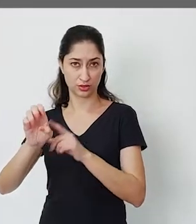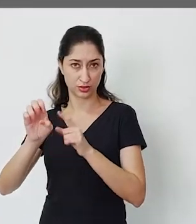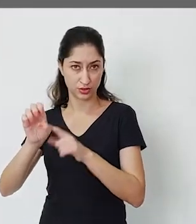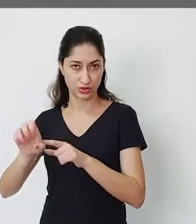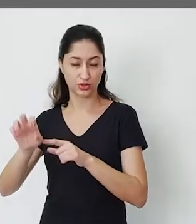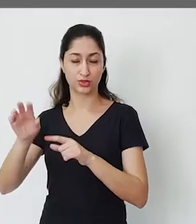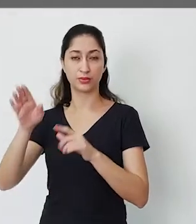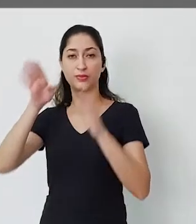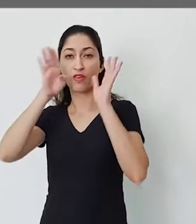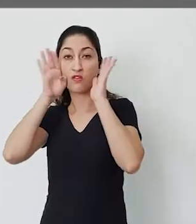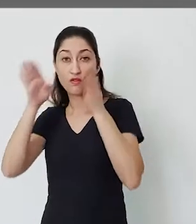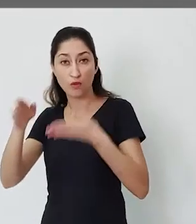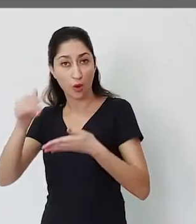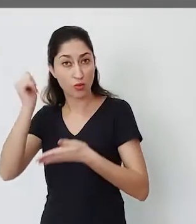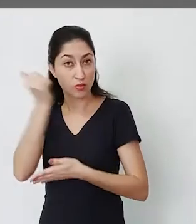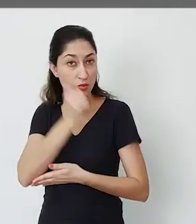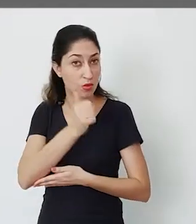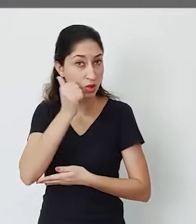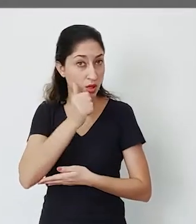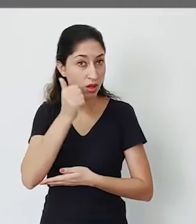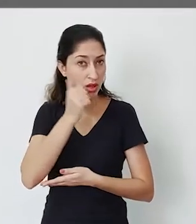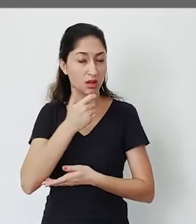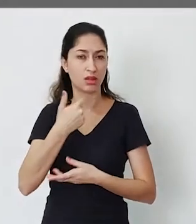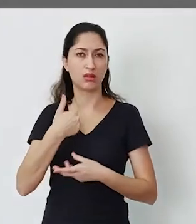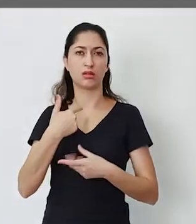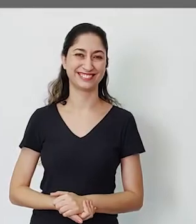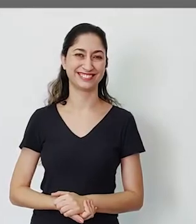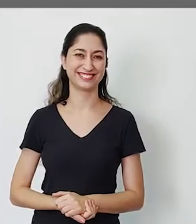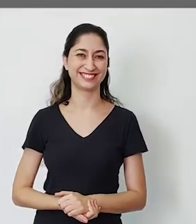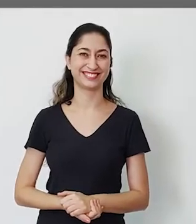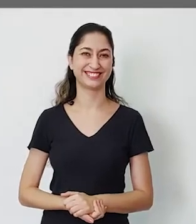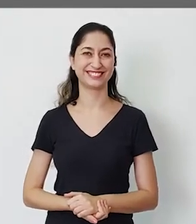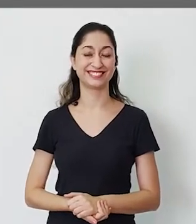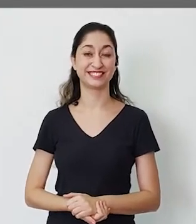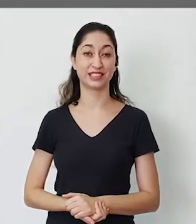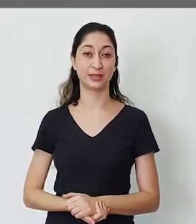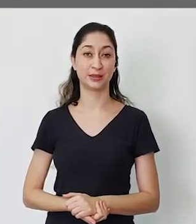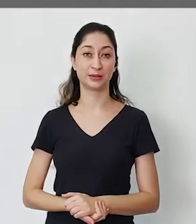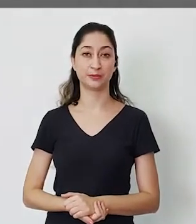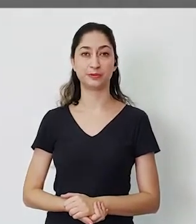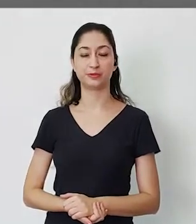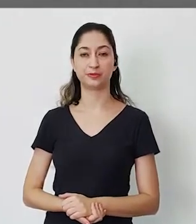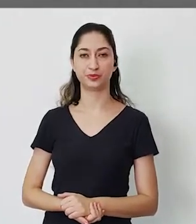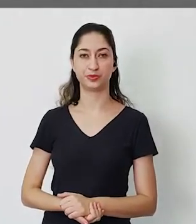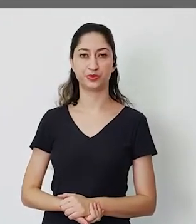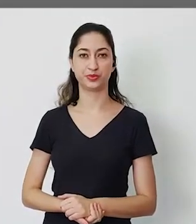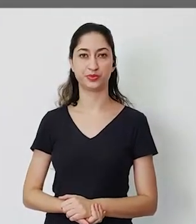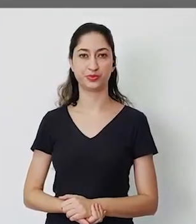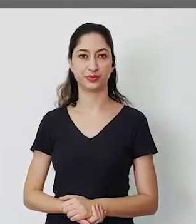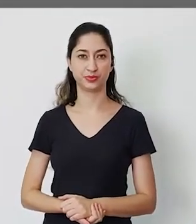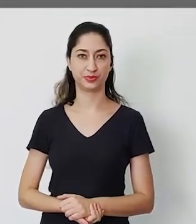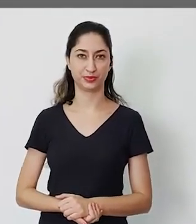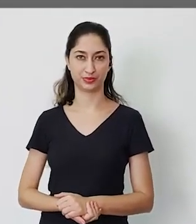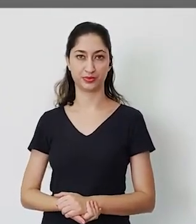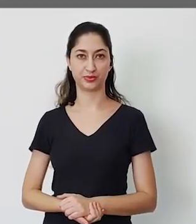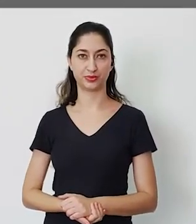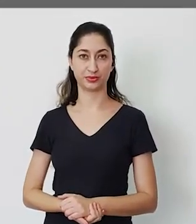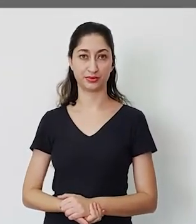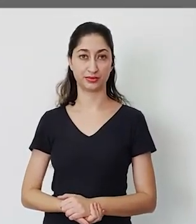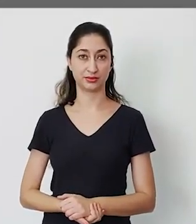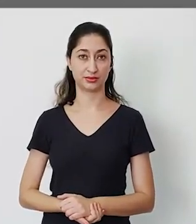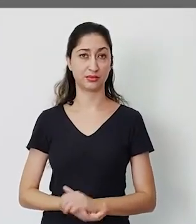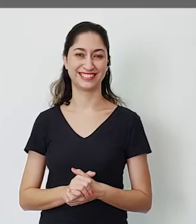Vai lá, Russo. Vamos lá então, gente. Eu sou o Russo, como o Rato já colocou, né? Sou rapper, atuo no movimento hip